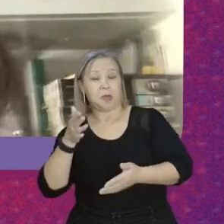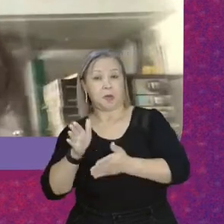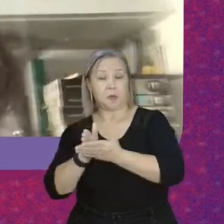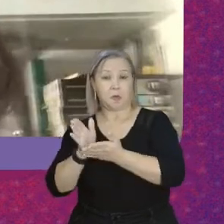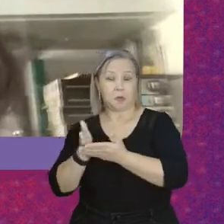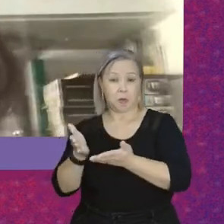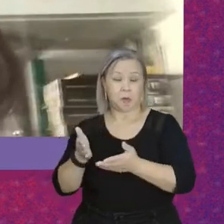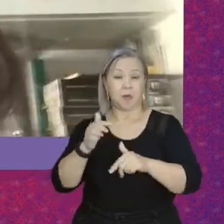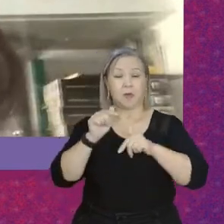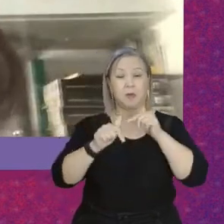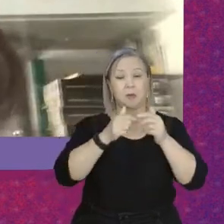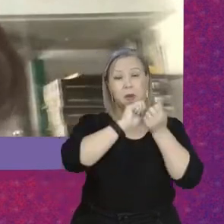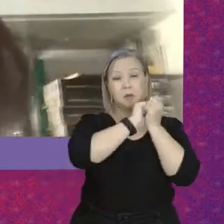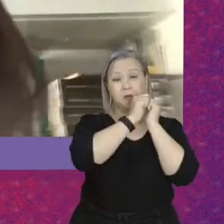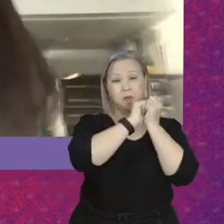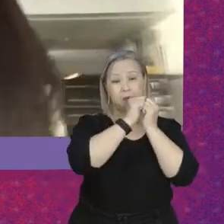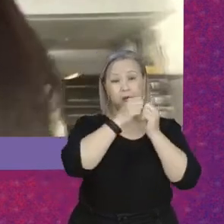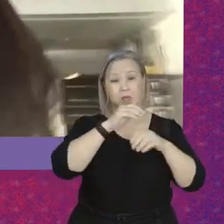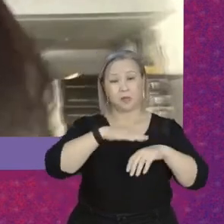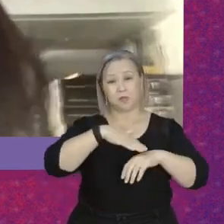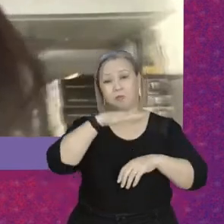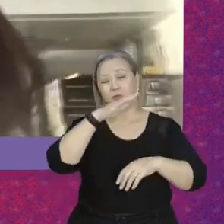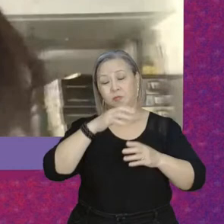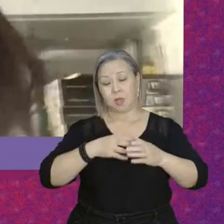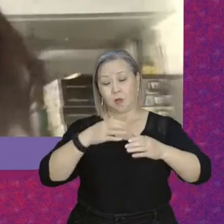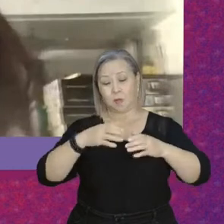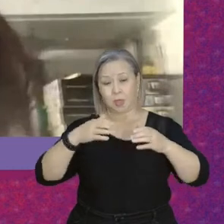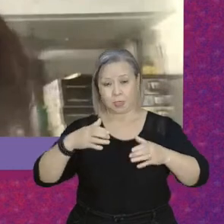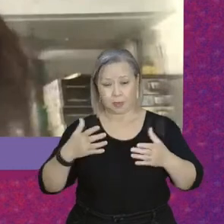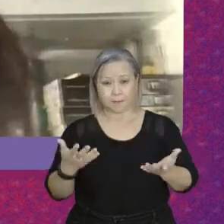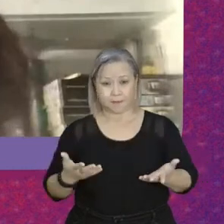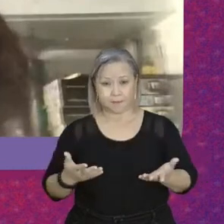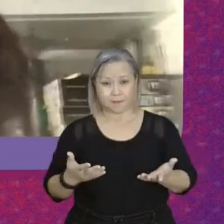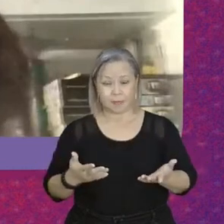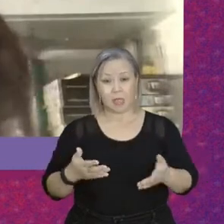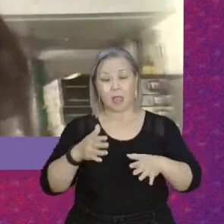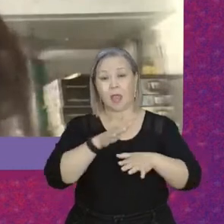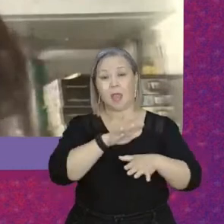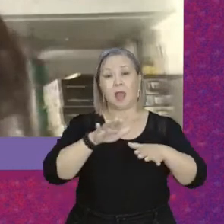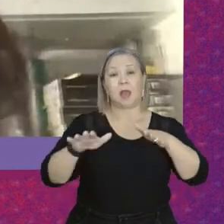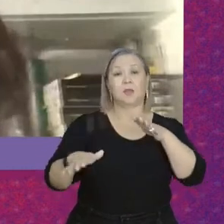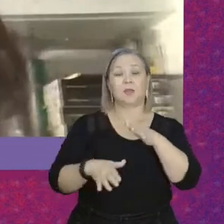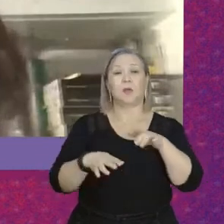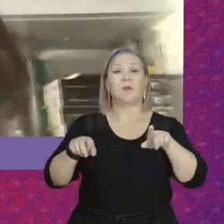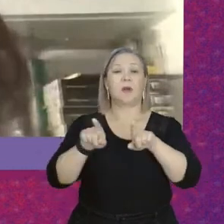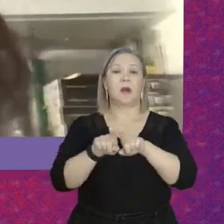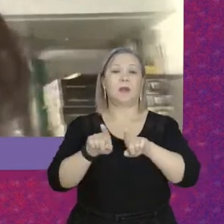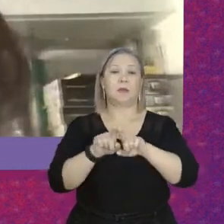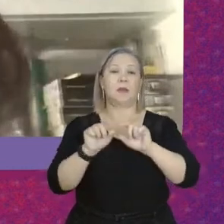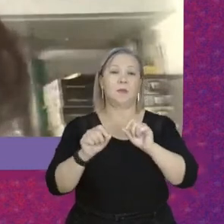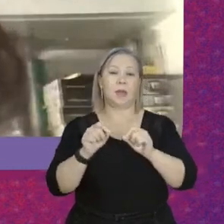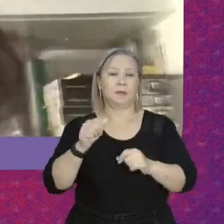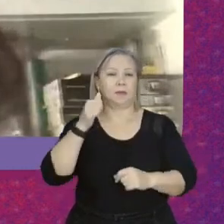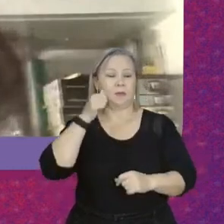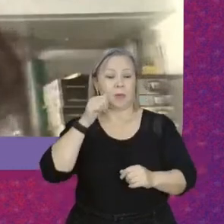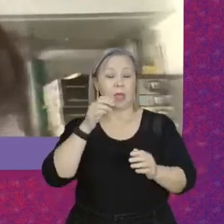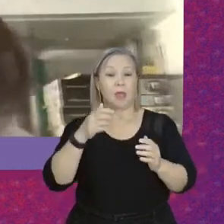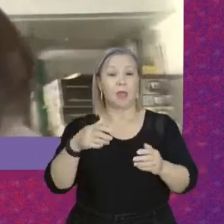trabalho doméstico aumenta. Ou seja, há desigualdade também entre as mulheres,